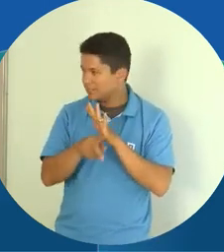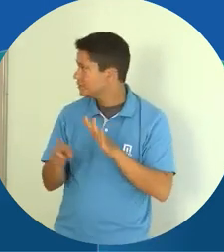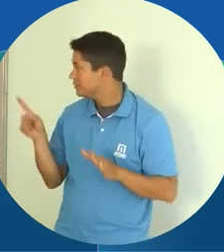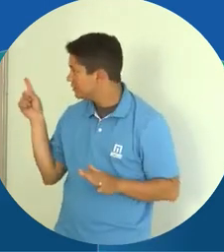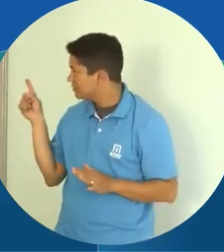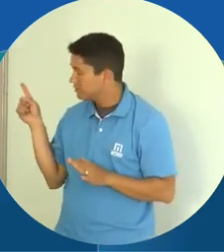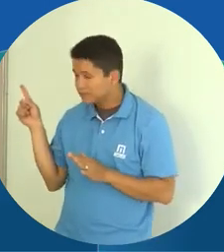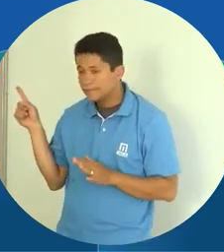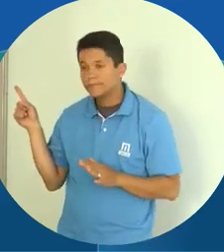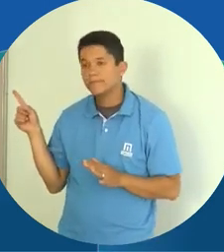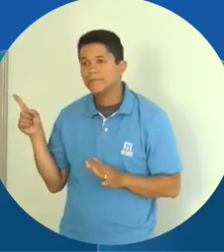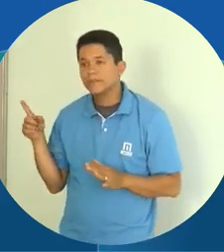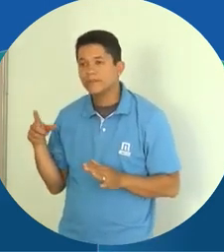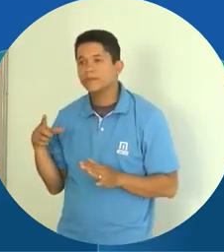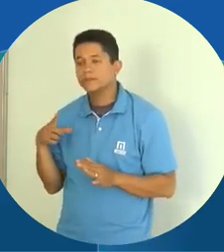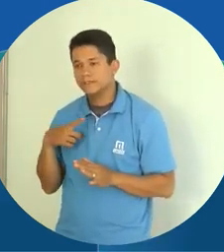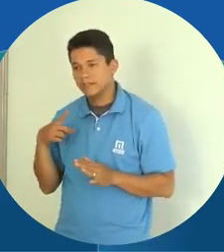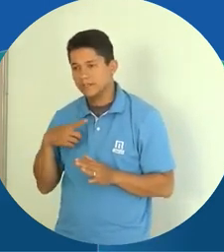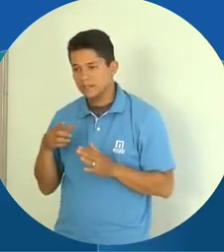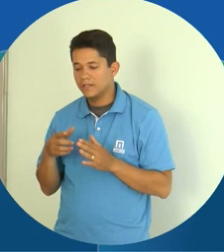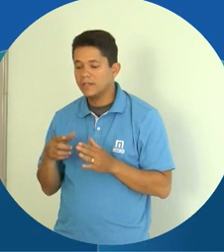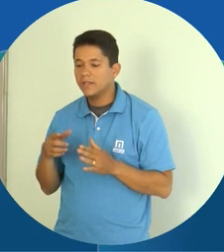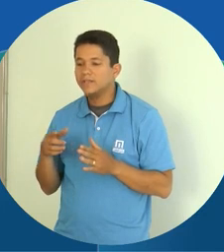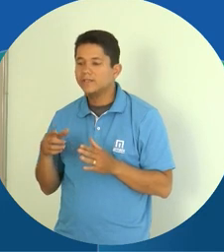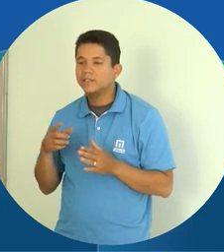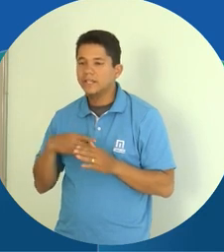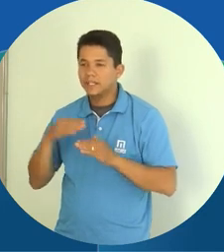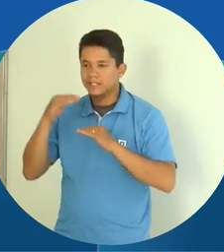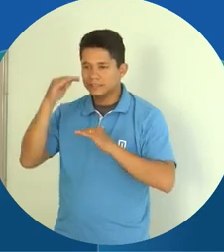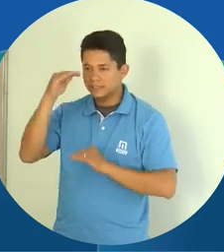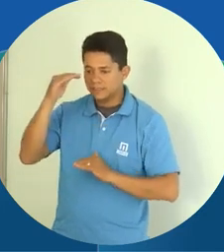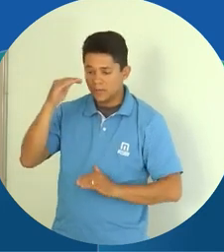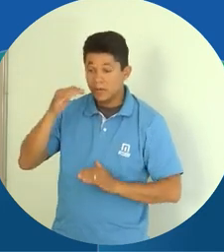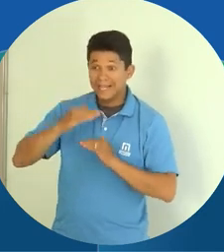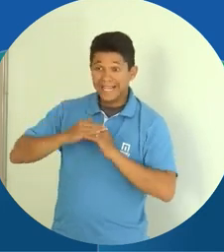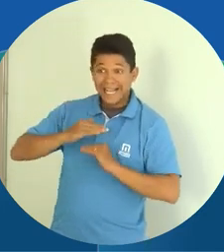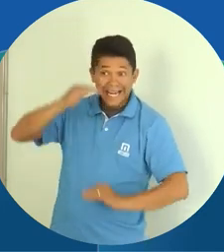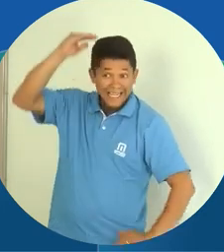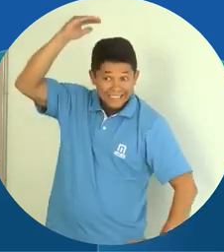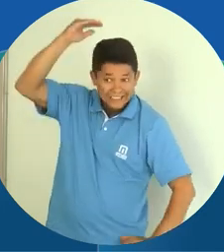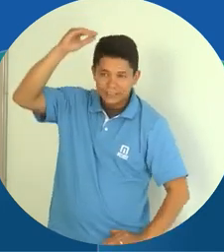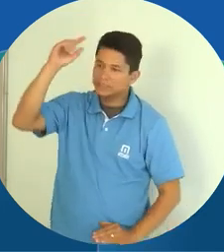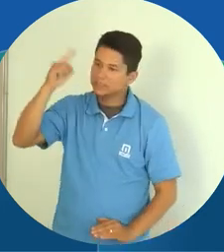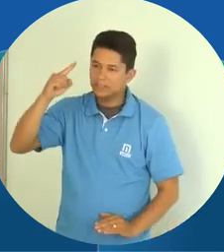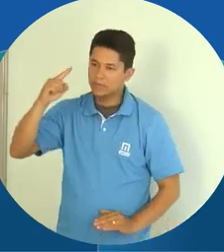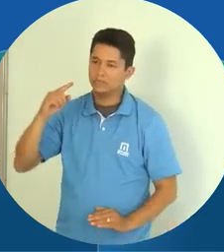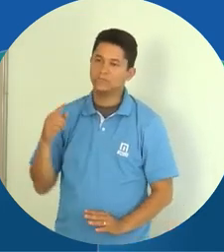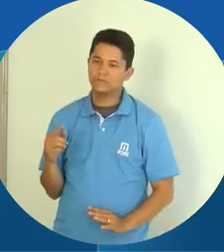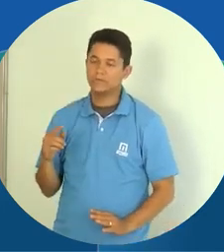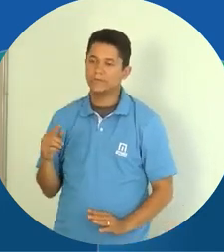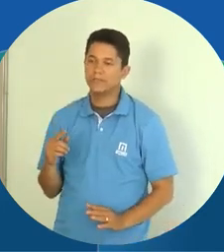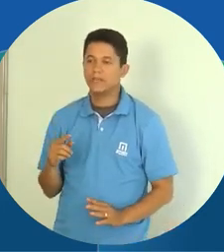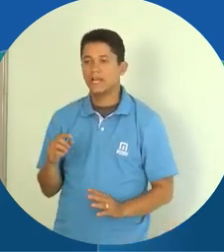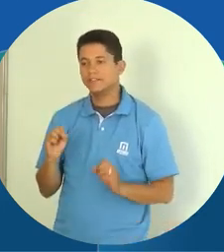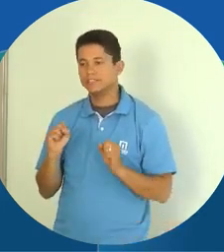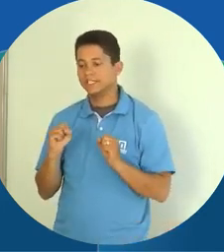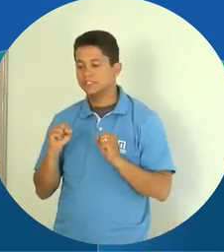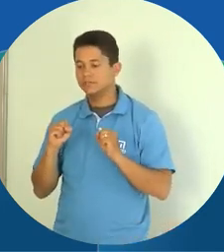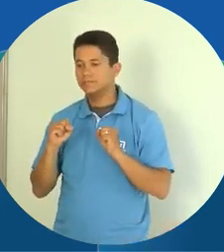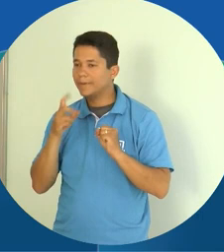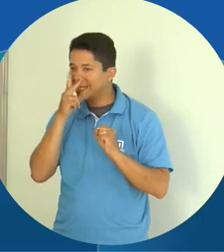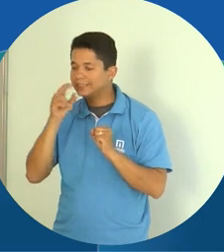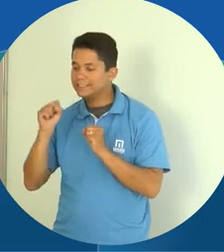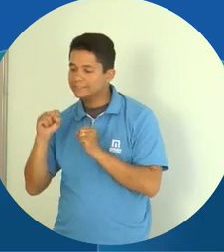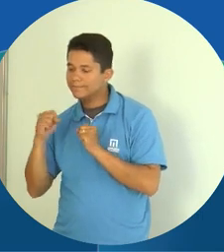dela abrir um bulbo razoável, ela tem uma seção não muito grande. Então, quando a gente tem esforços horizontais ou transversais que atuam